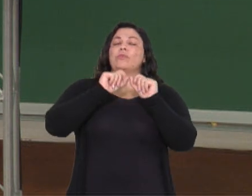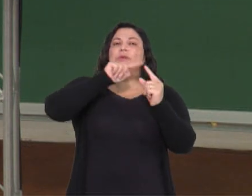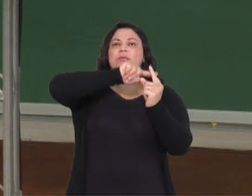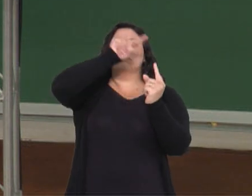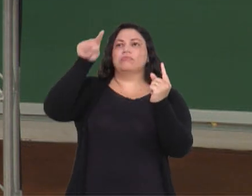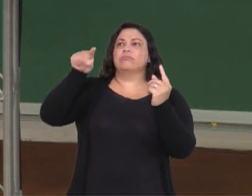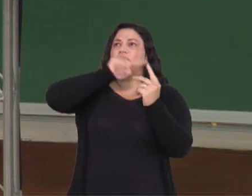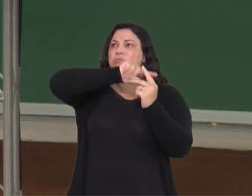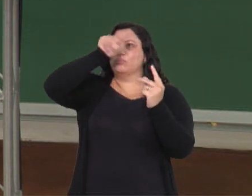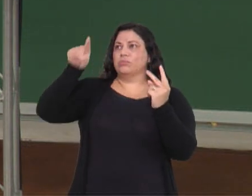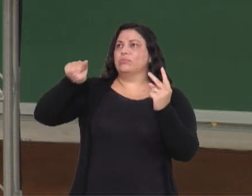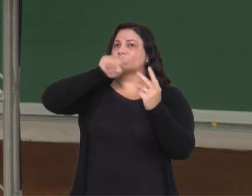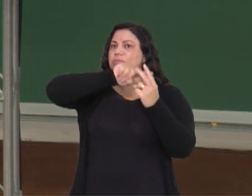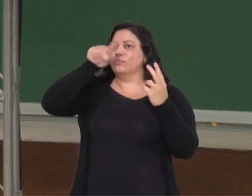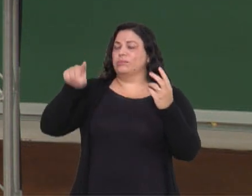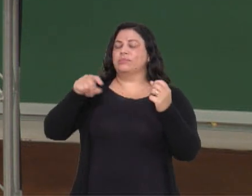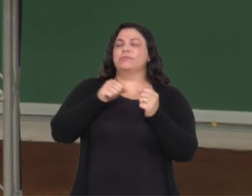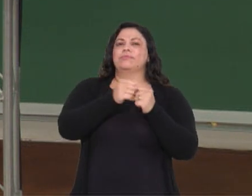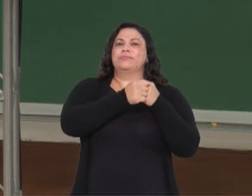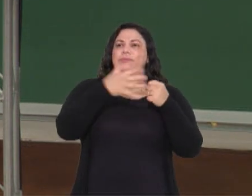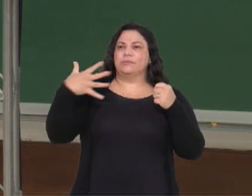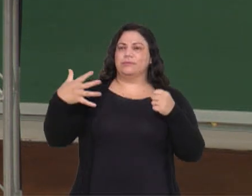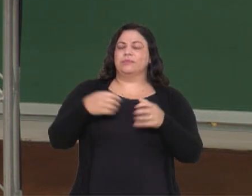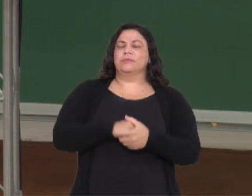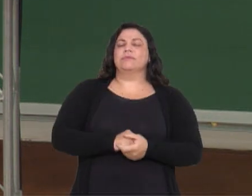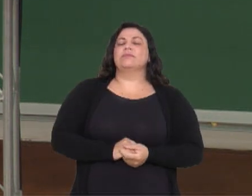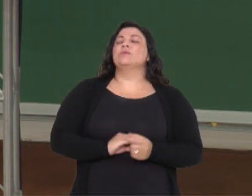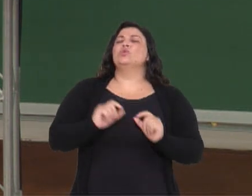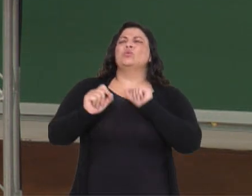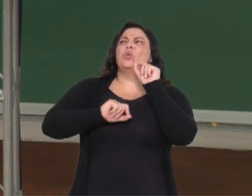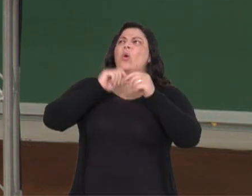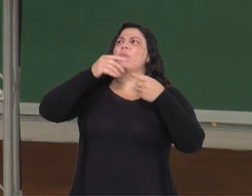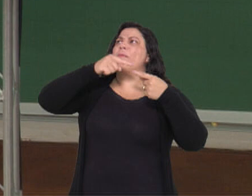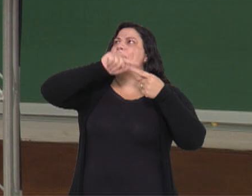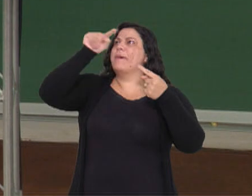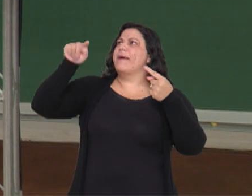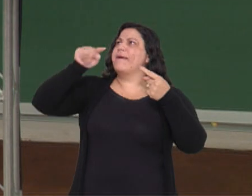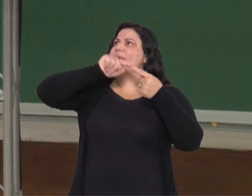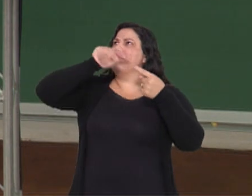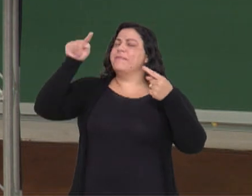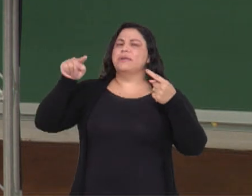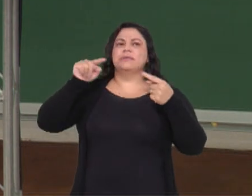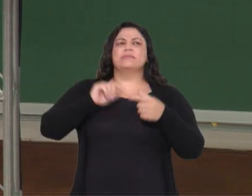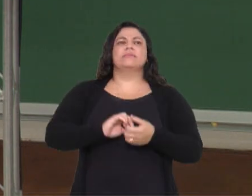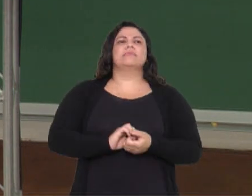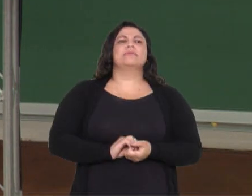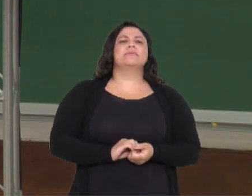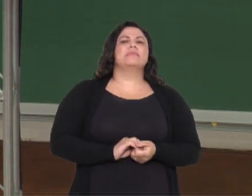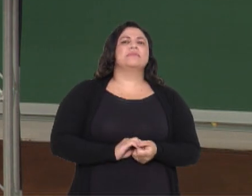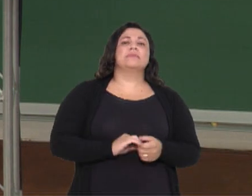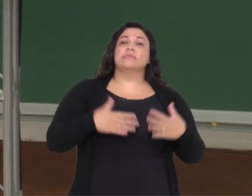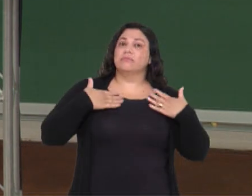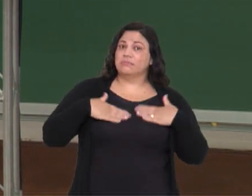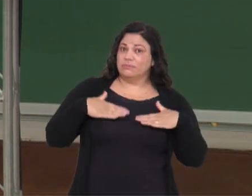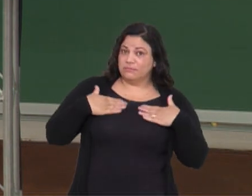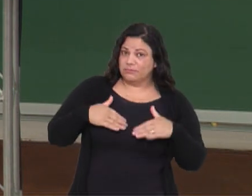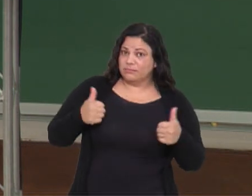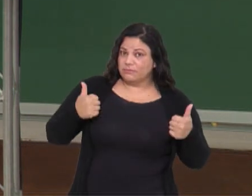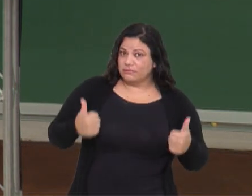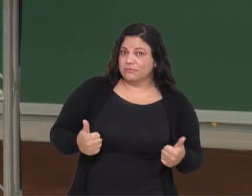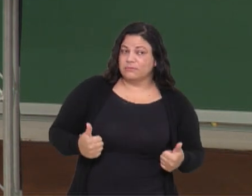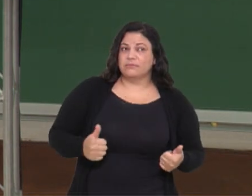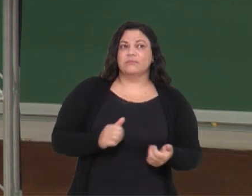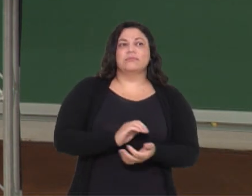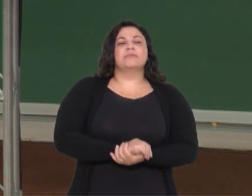valores, né? Quem é o 4, quem é o negativo 4, quem é o nosso raio. Tranquilo, gente?